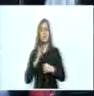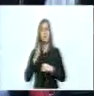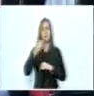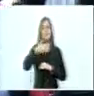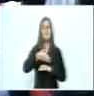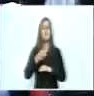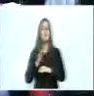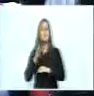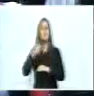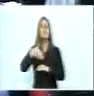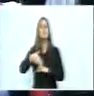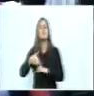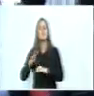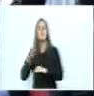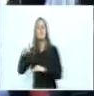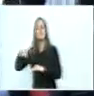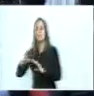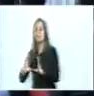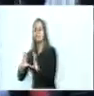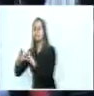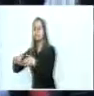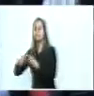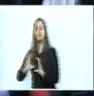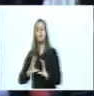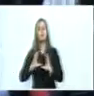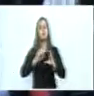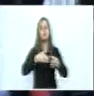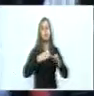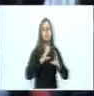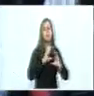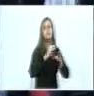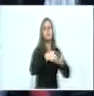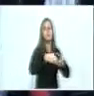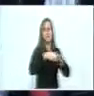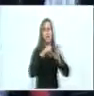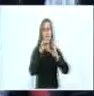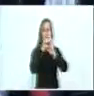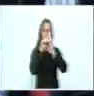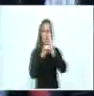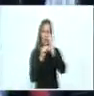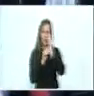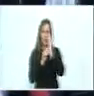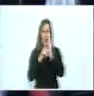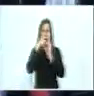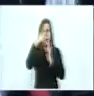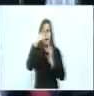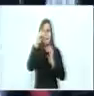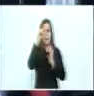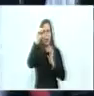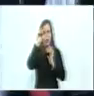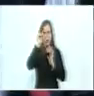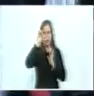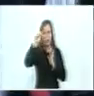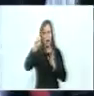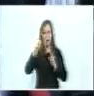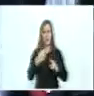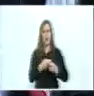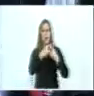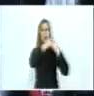e destacar em todos os setores os conceitos da ética, da probidade, da